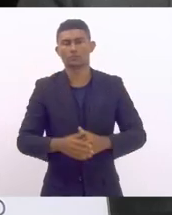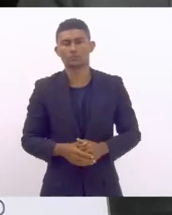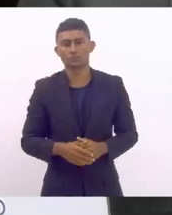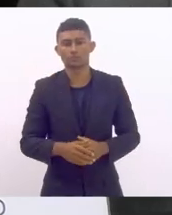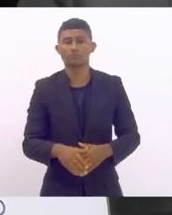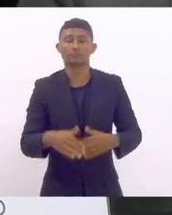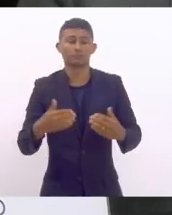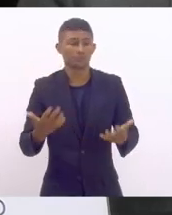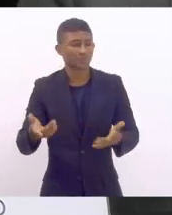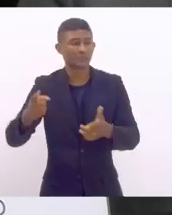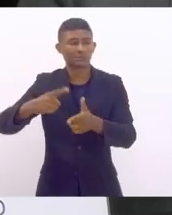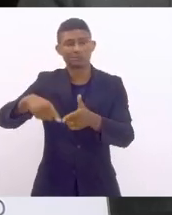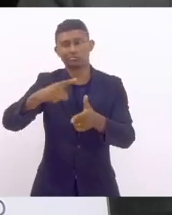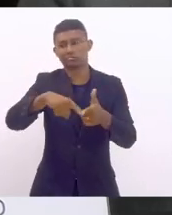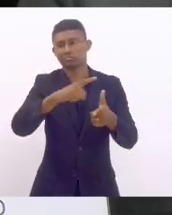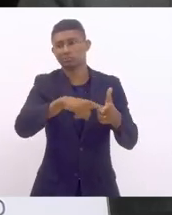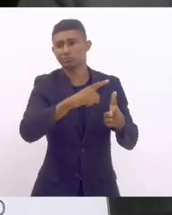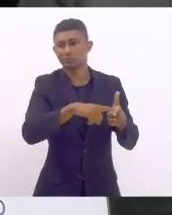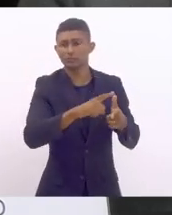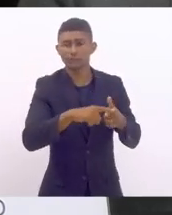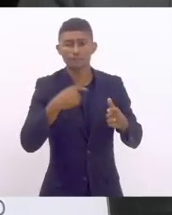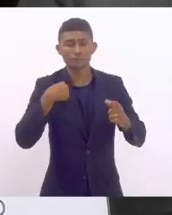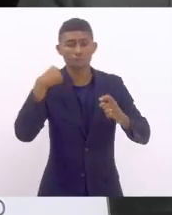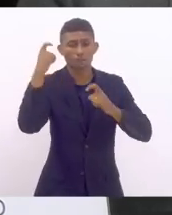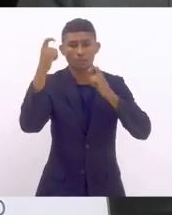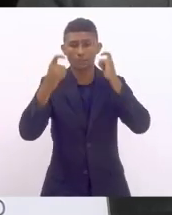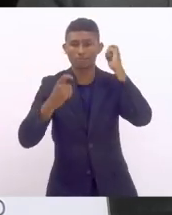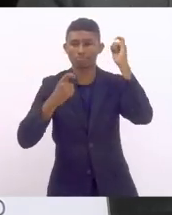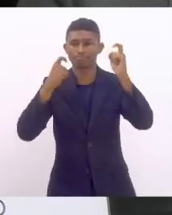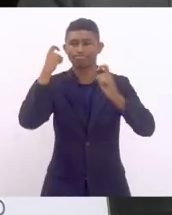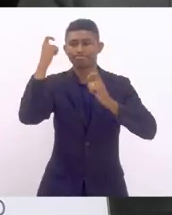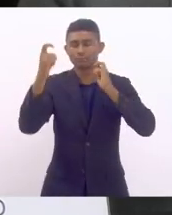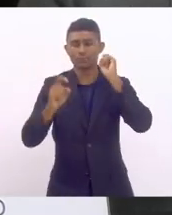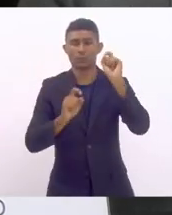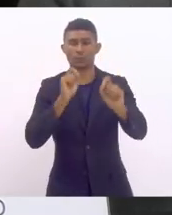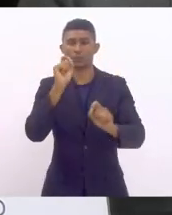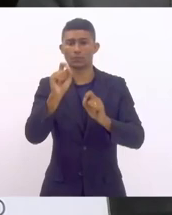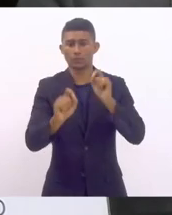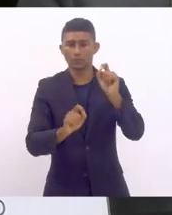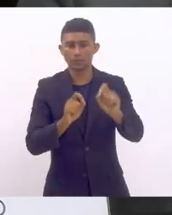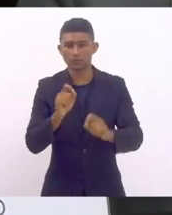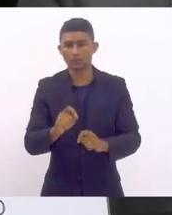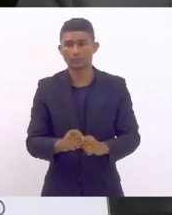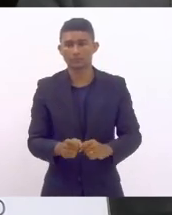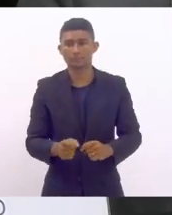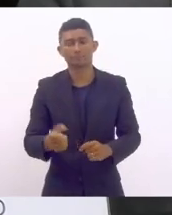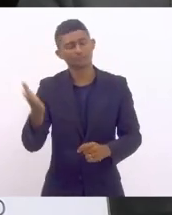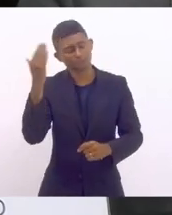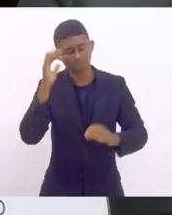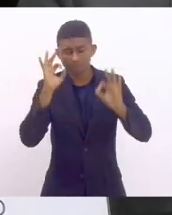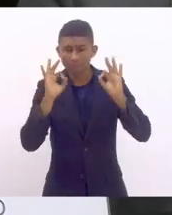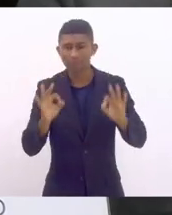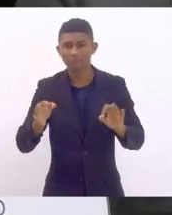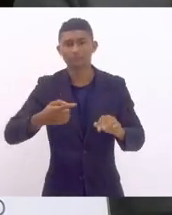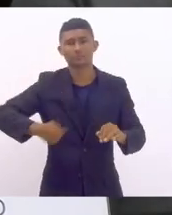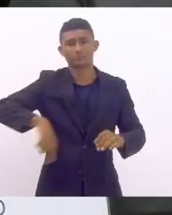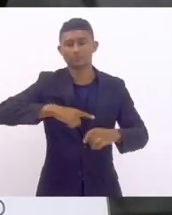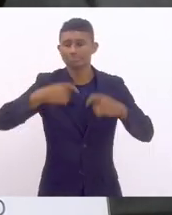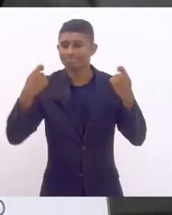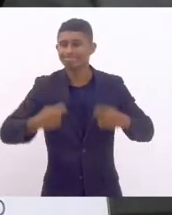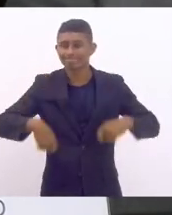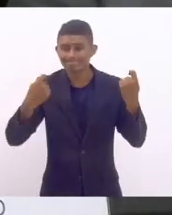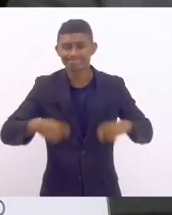posto para todos nós me preocupa bastante quer dizer eu vou enfatizar né É óbvio que nós temos que fazer a recomposição